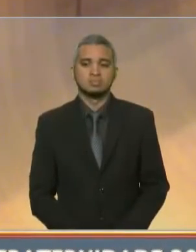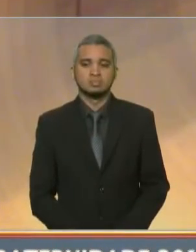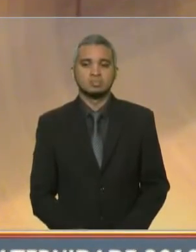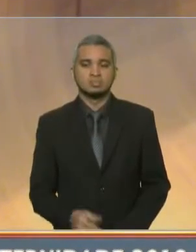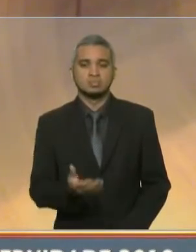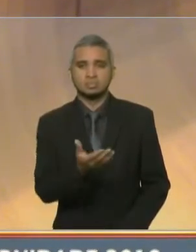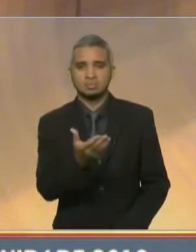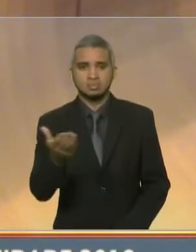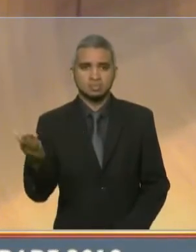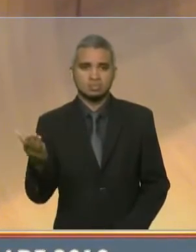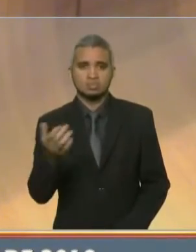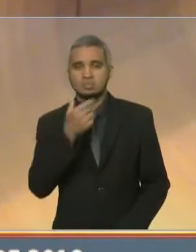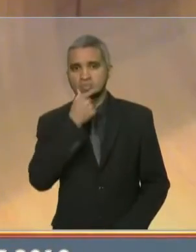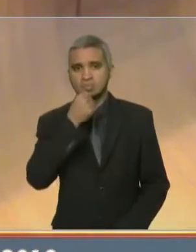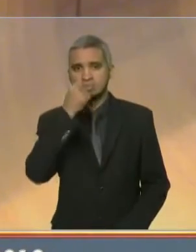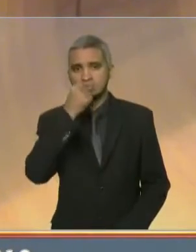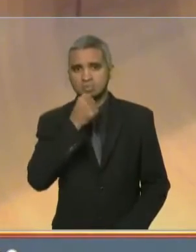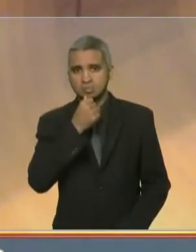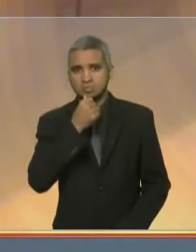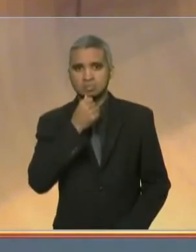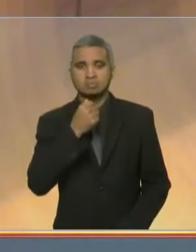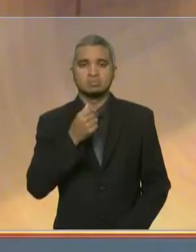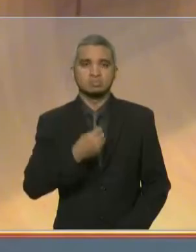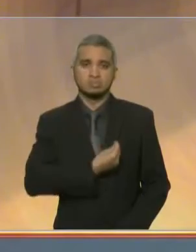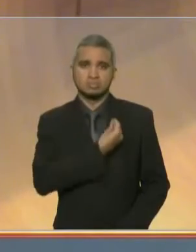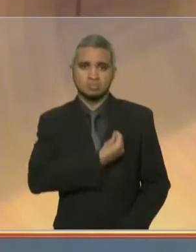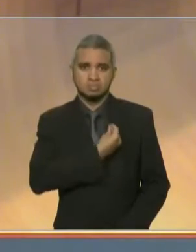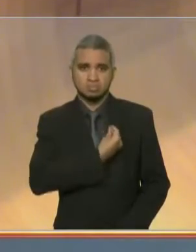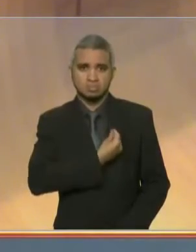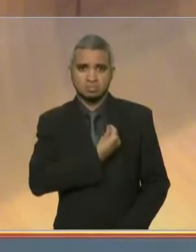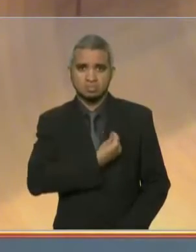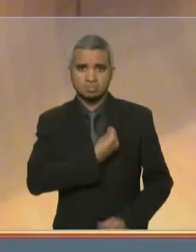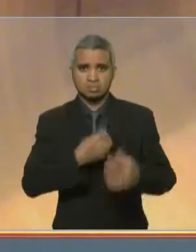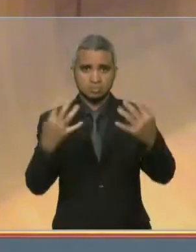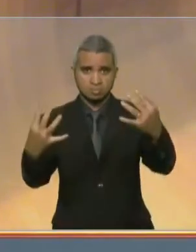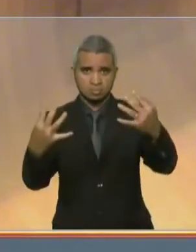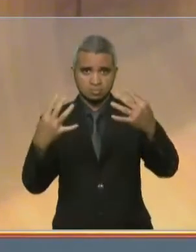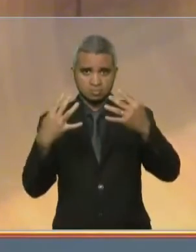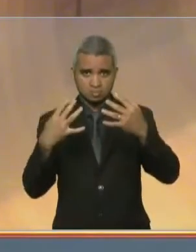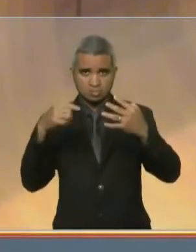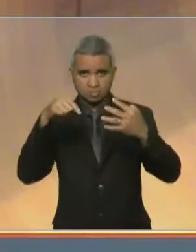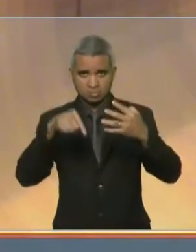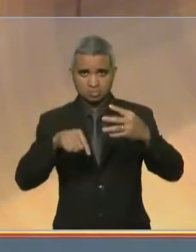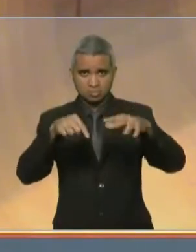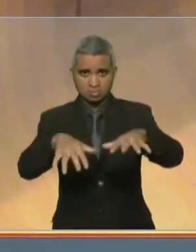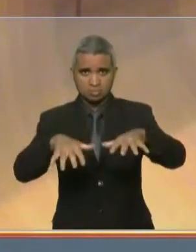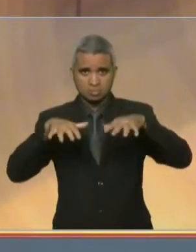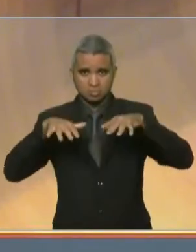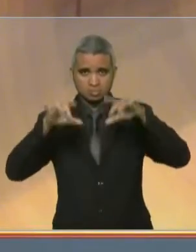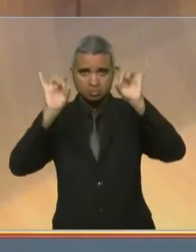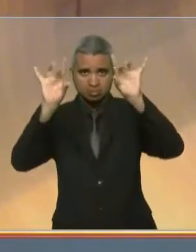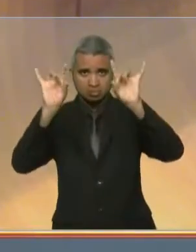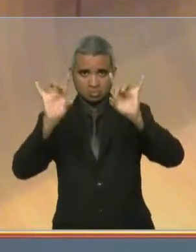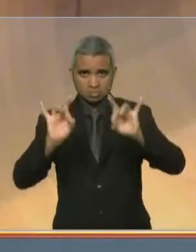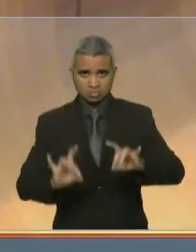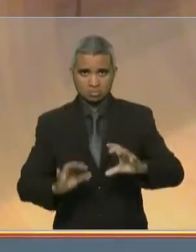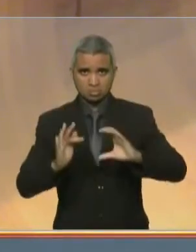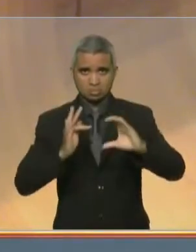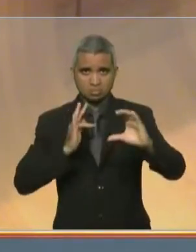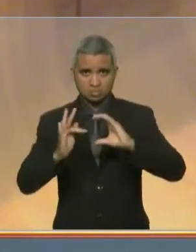irmãos, caros senhores e senhoras que estão presentes nesta sessão solene da campanha da